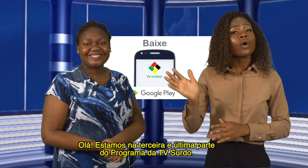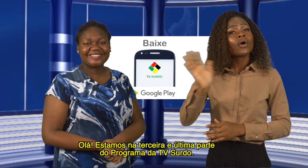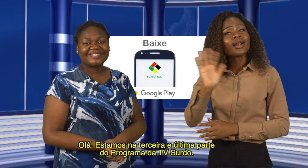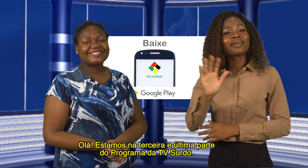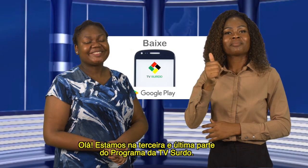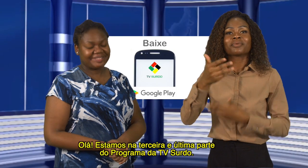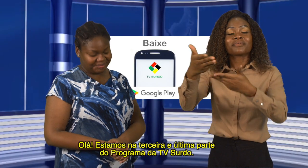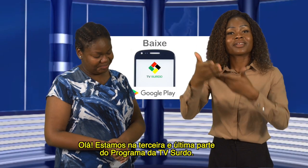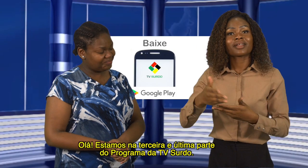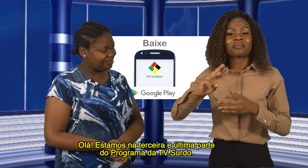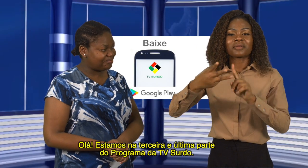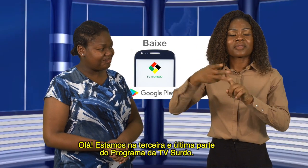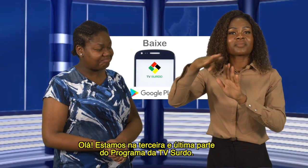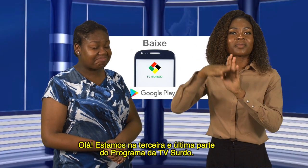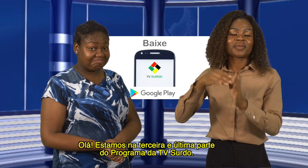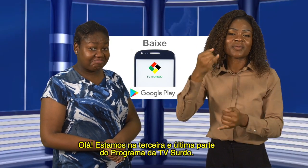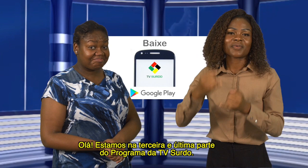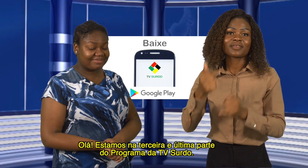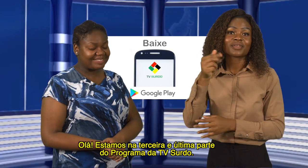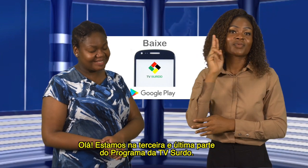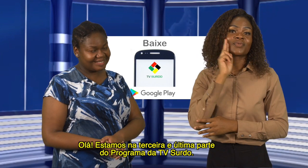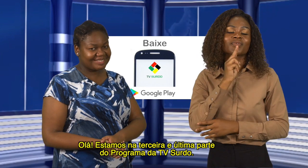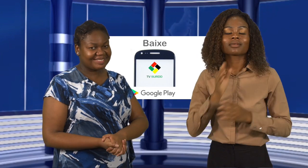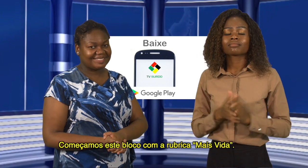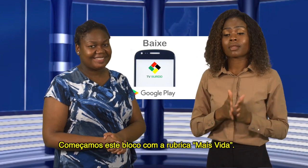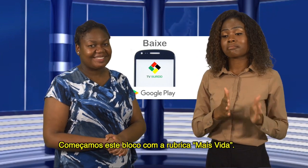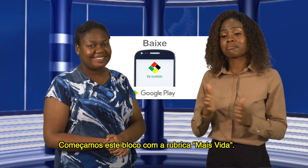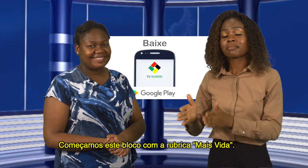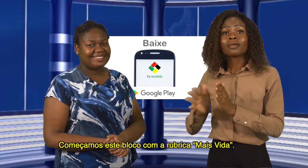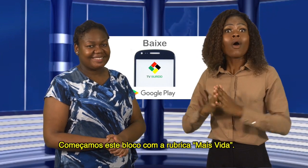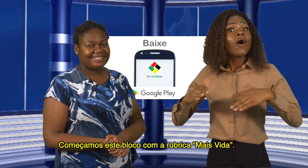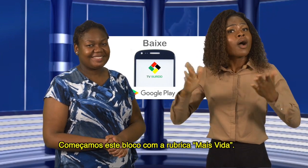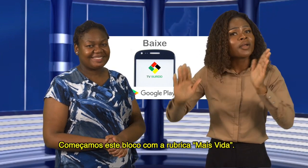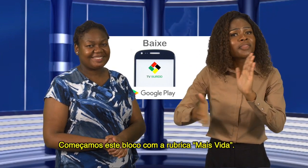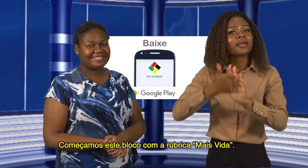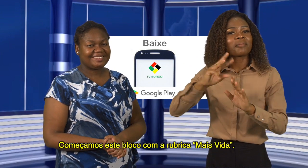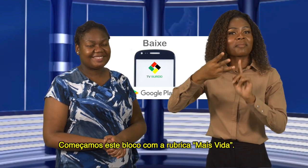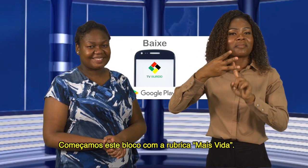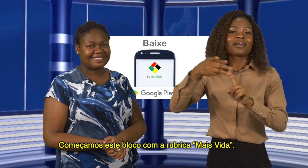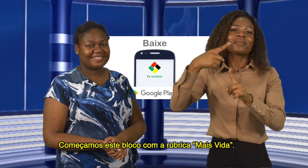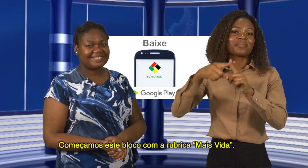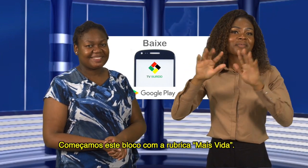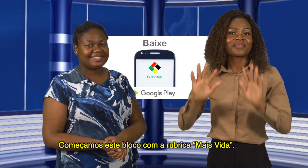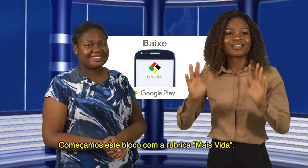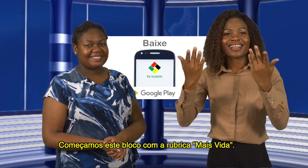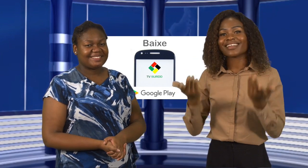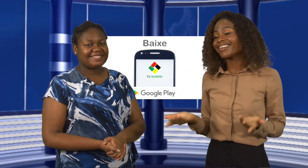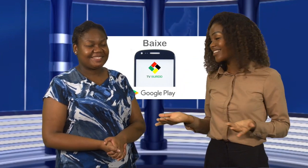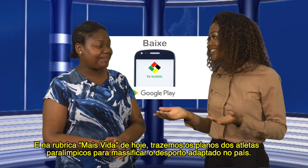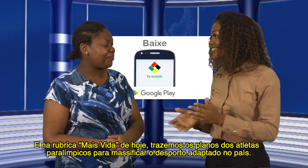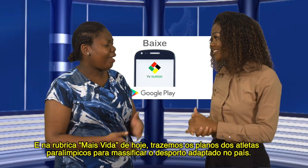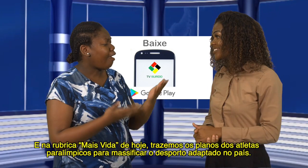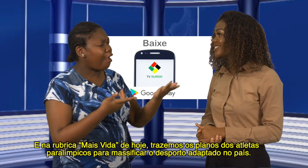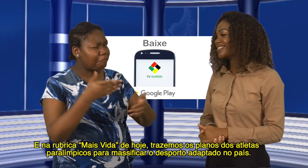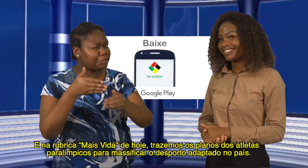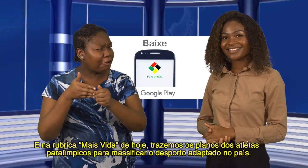Olá, estamos na terceira e última parte do programa da TV Surdo. Começamos este bloco com a rubrica Mais Vida. E